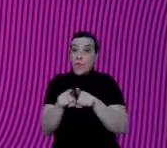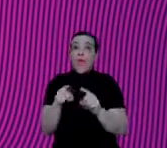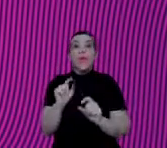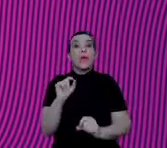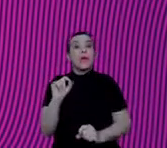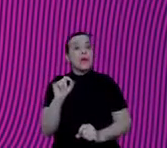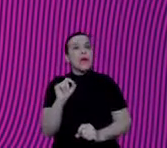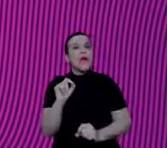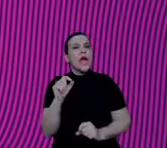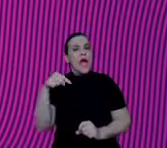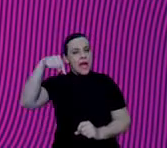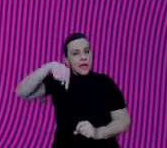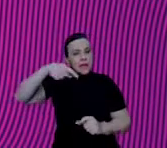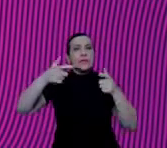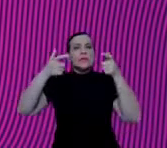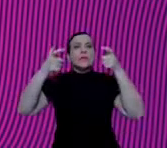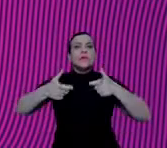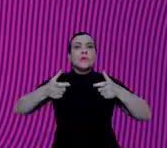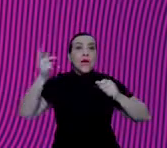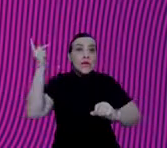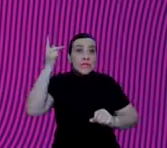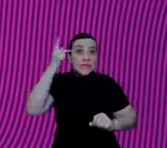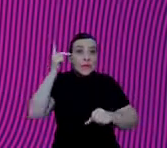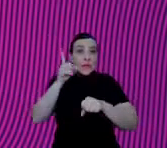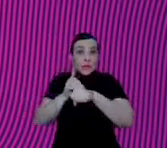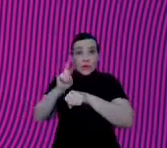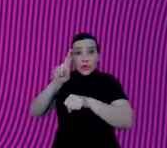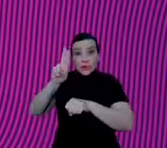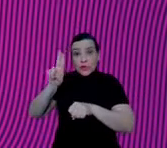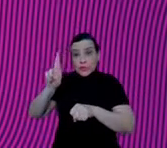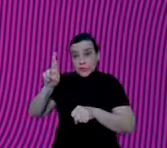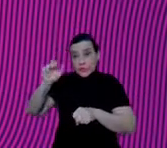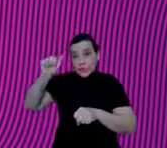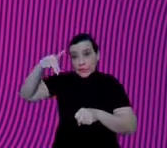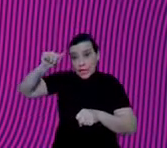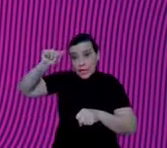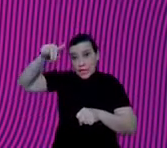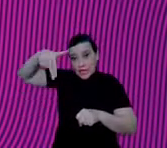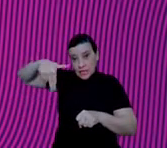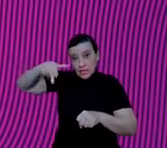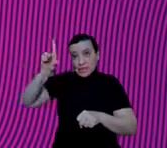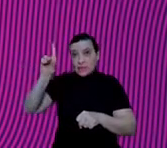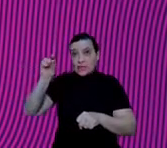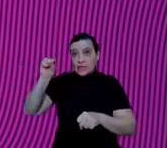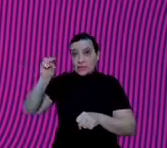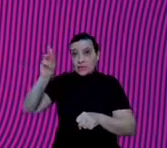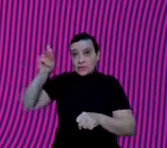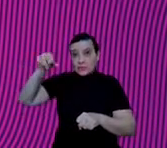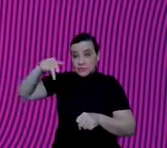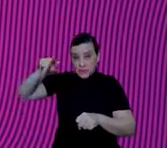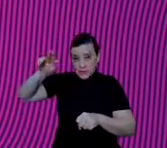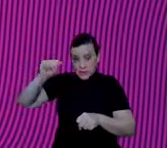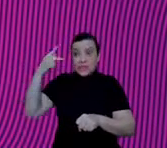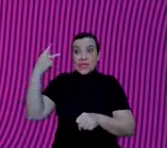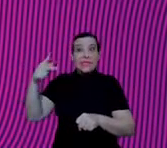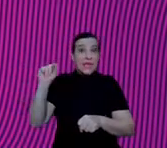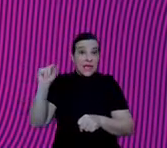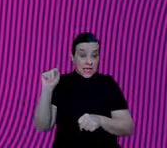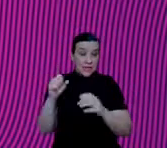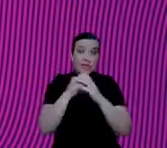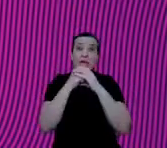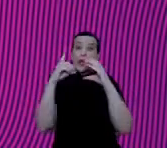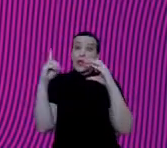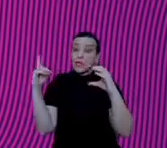São Paulo o Dr. Renan Domingues, sendo nosso coordenador regional do SOI de Neurologia, a